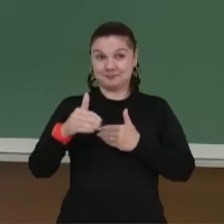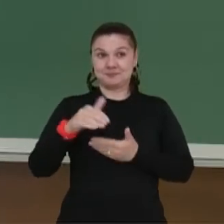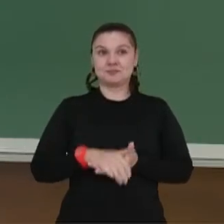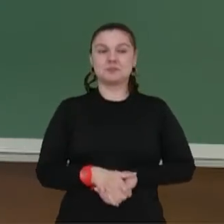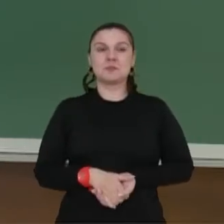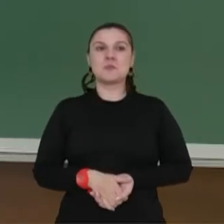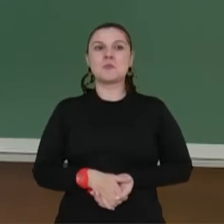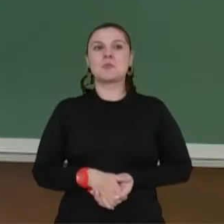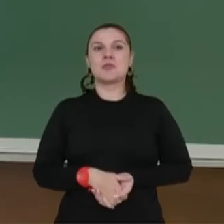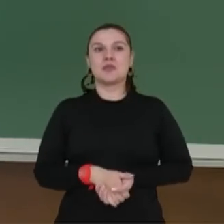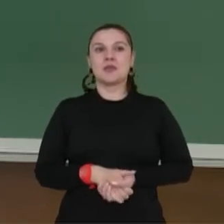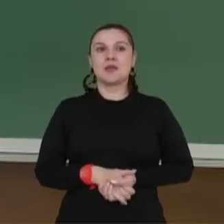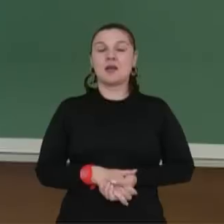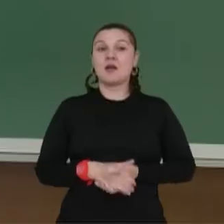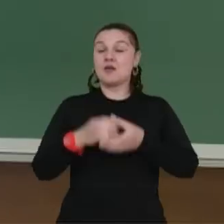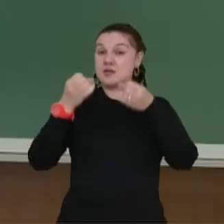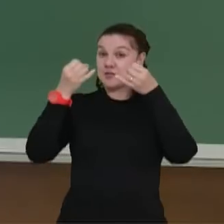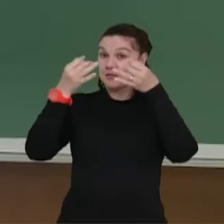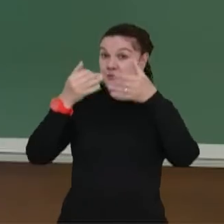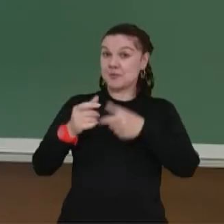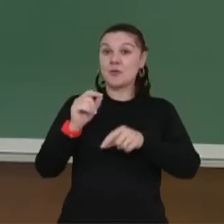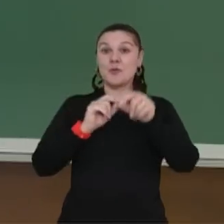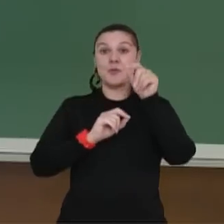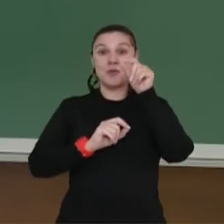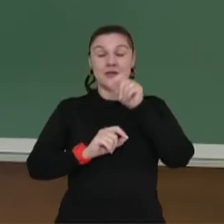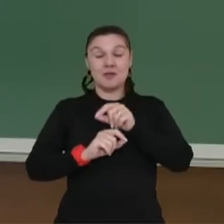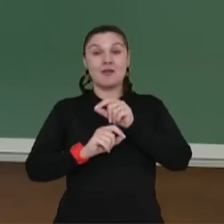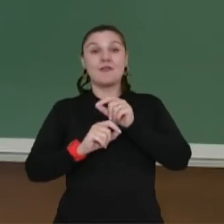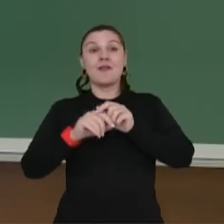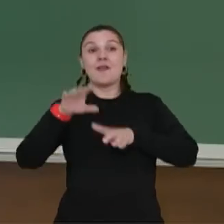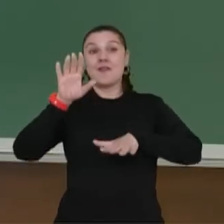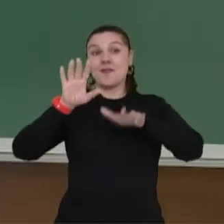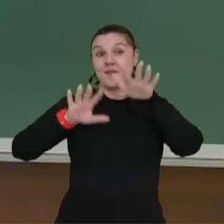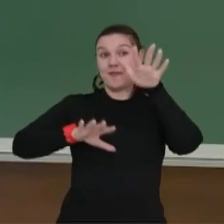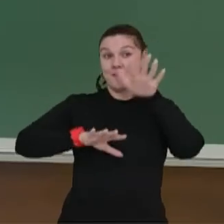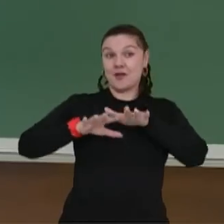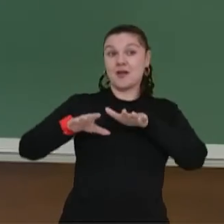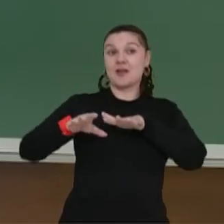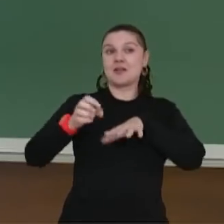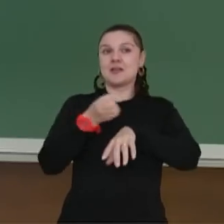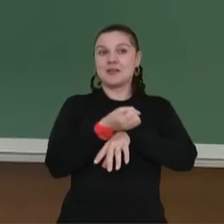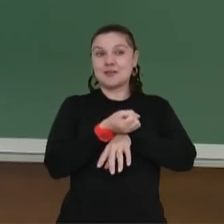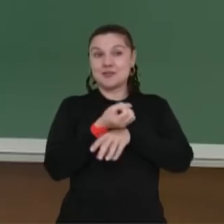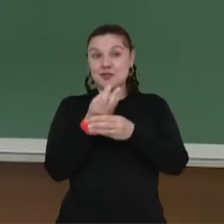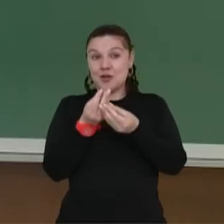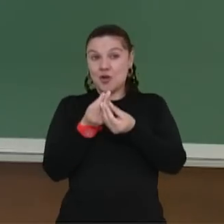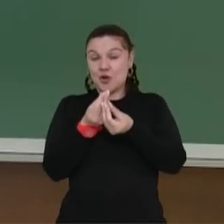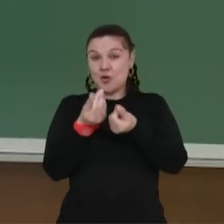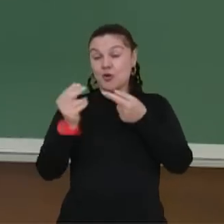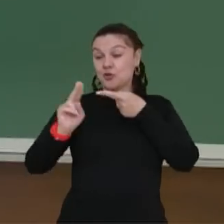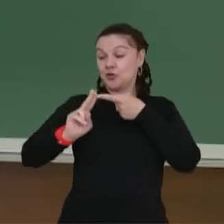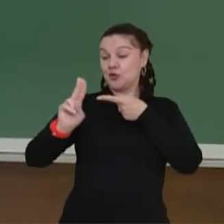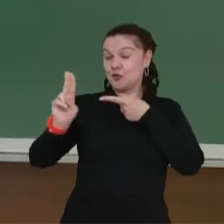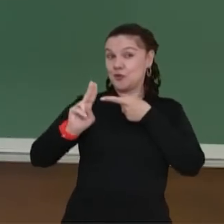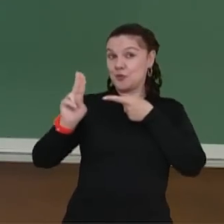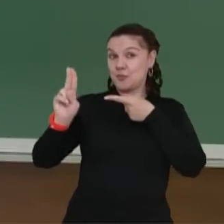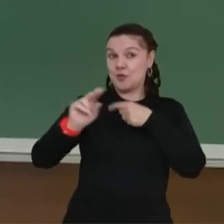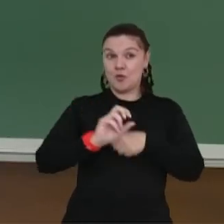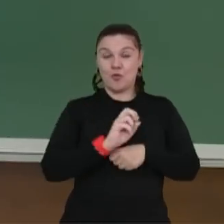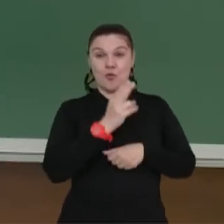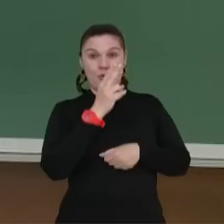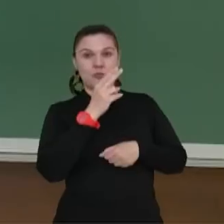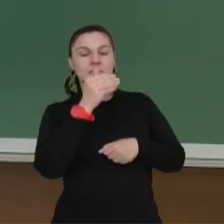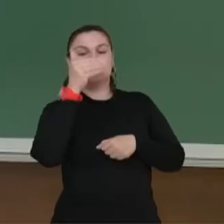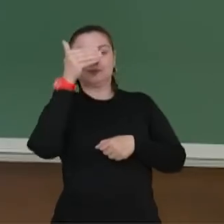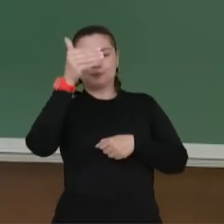continuando. Agora você vai definir para mim o que é variável qualitativa nominal ou